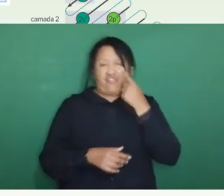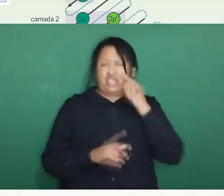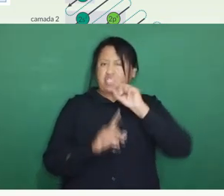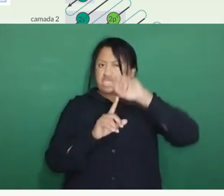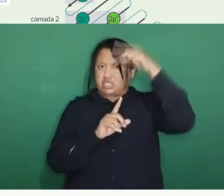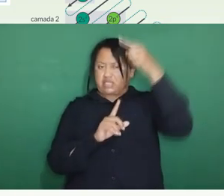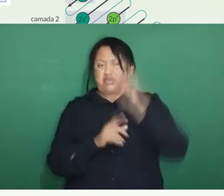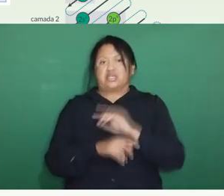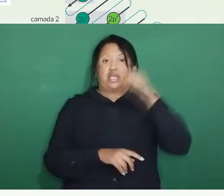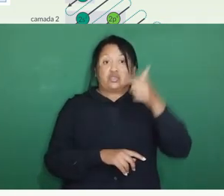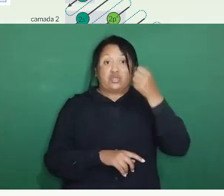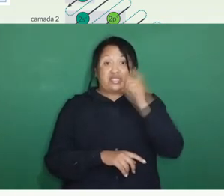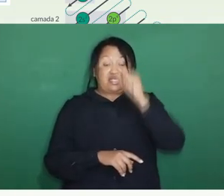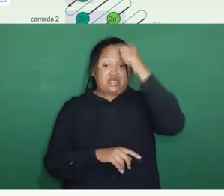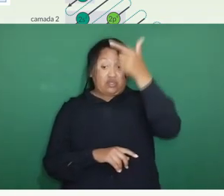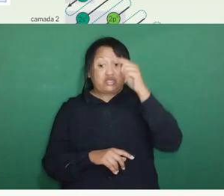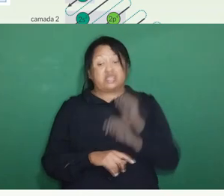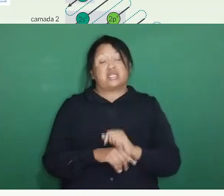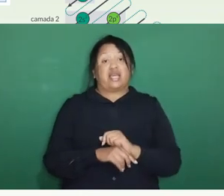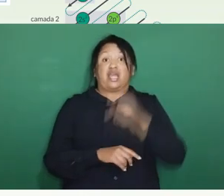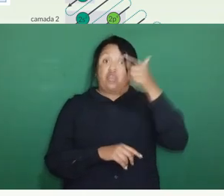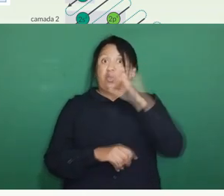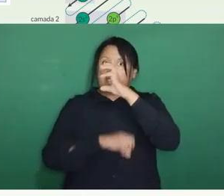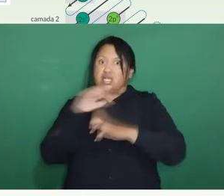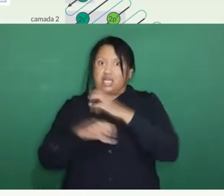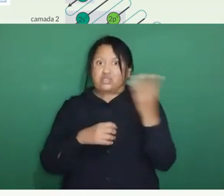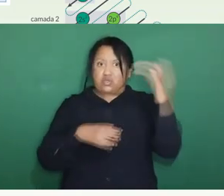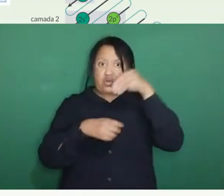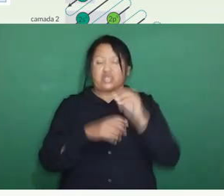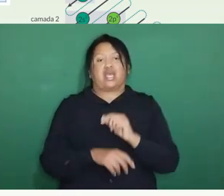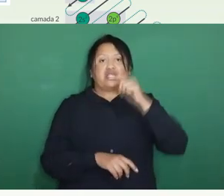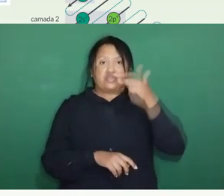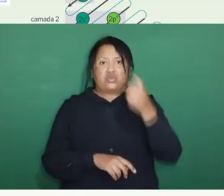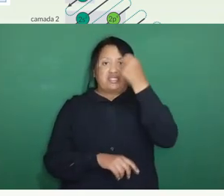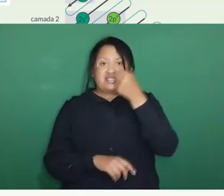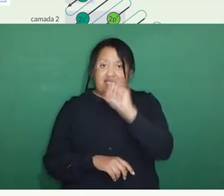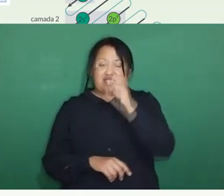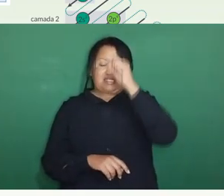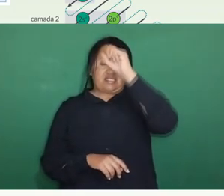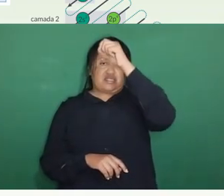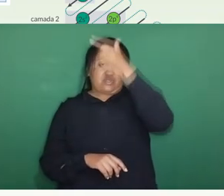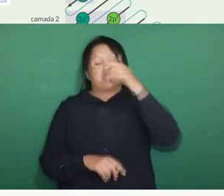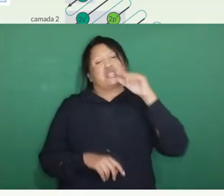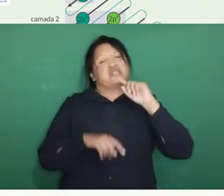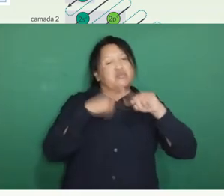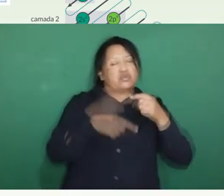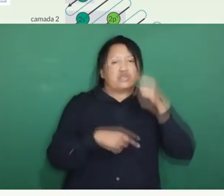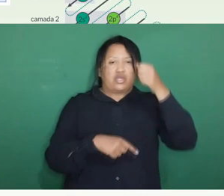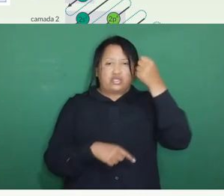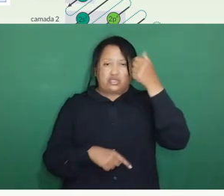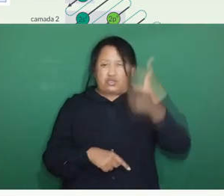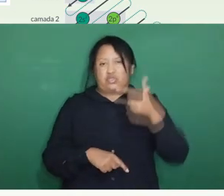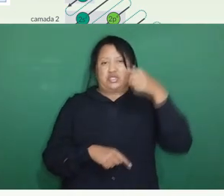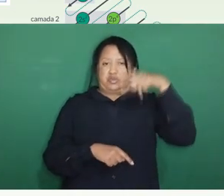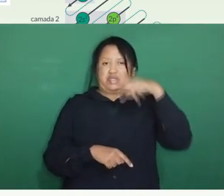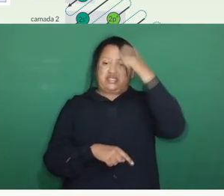aqui em cima a distribuição dois S2 coloquei dois elétrons de dois S2 eu venho para dois por seis depois